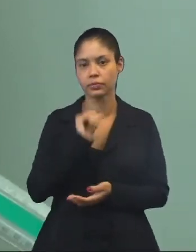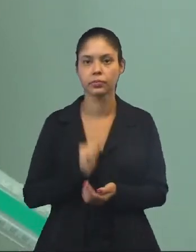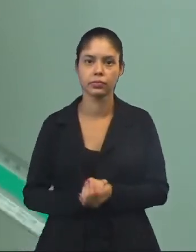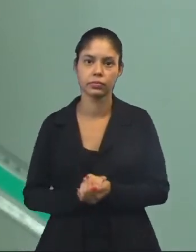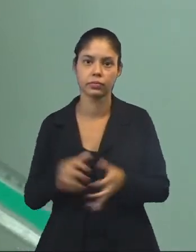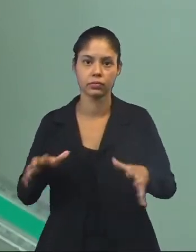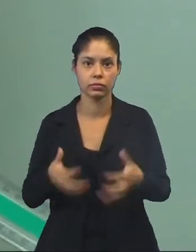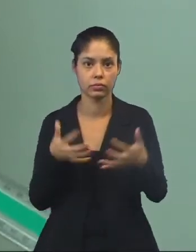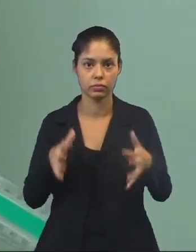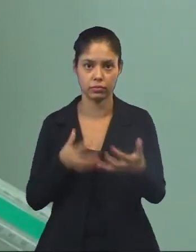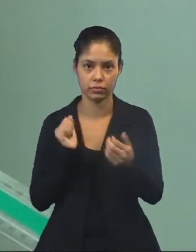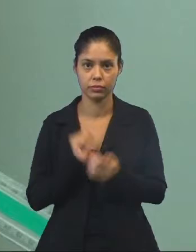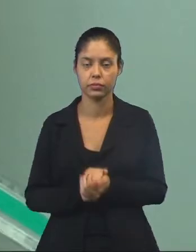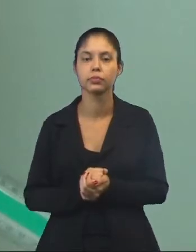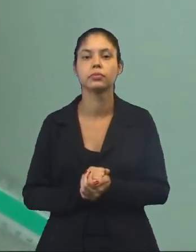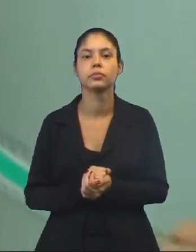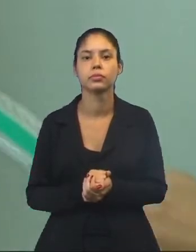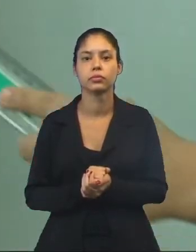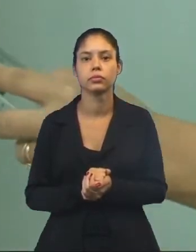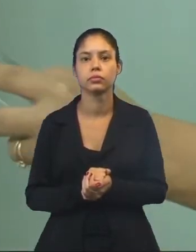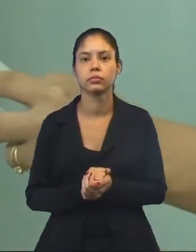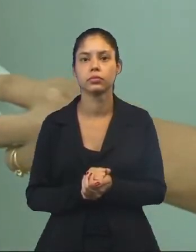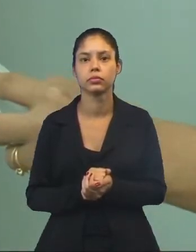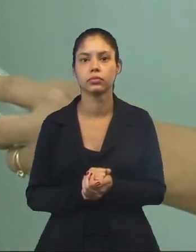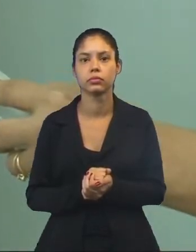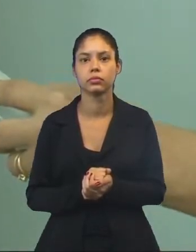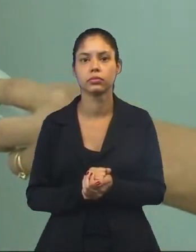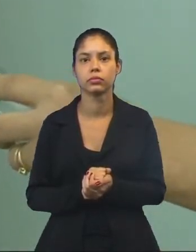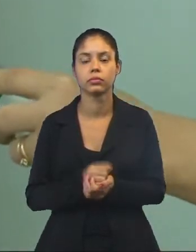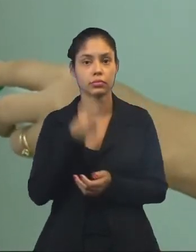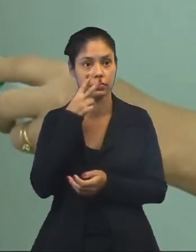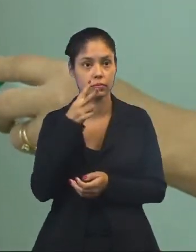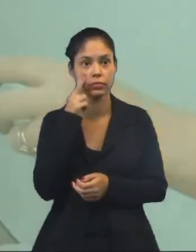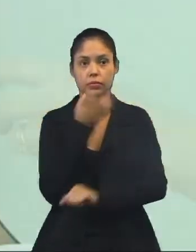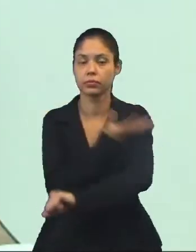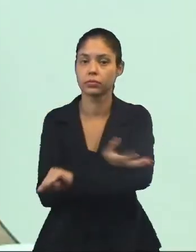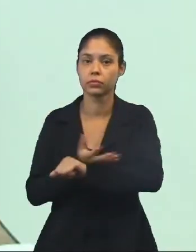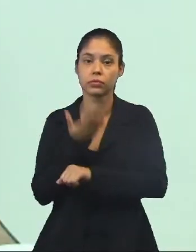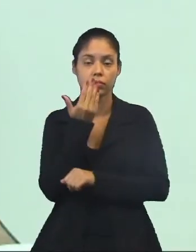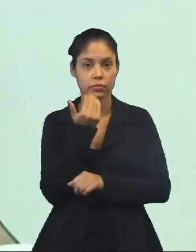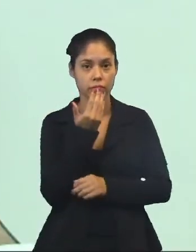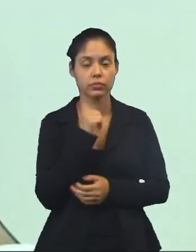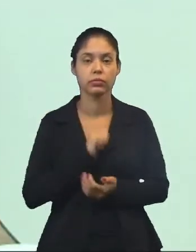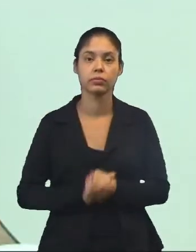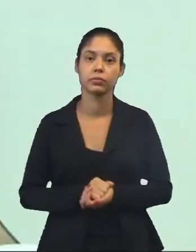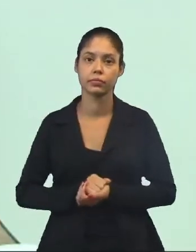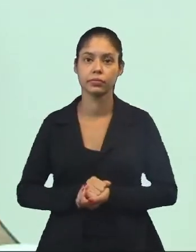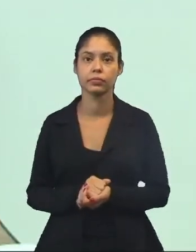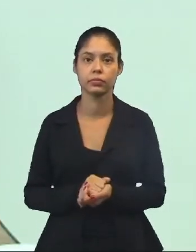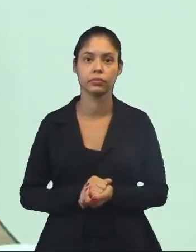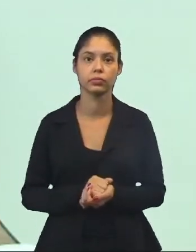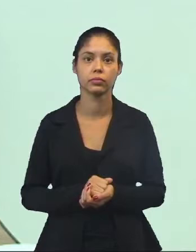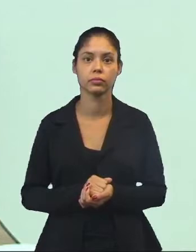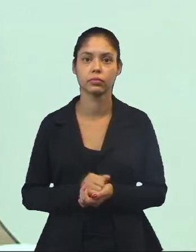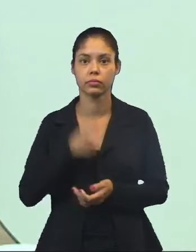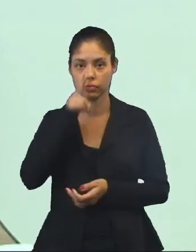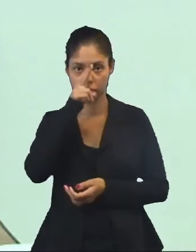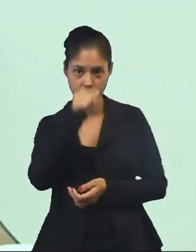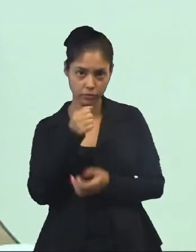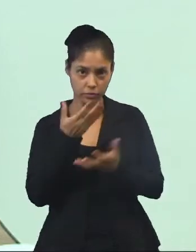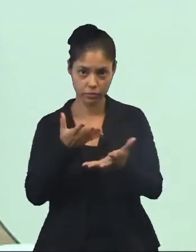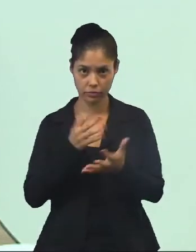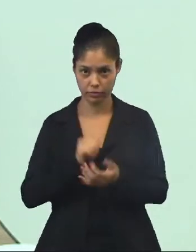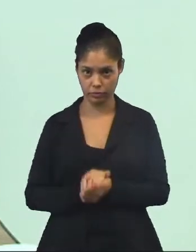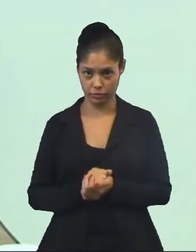seja um legume, ou seja, como a gente viu aqui a grama que o boi come, né? Ela se fortifica